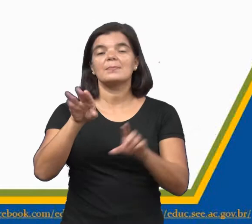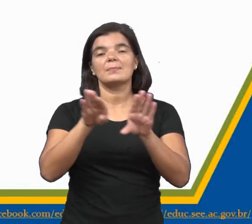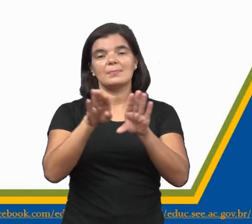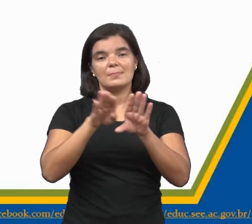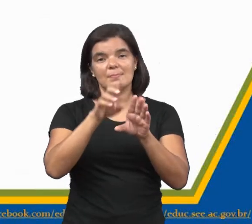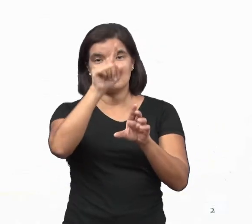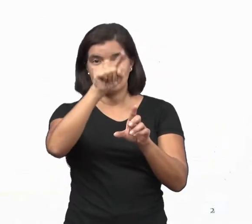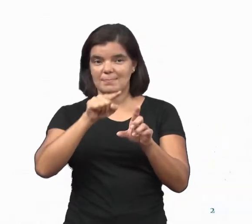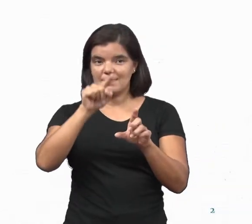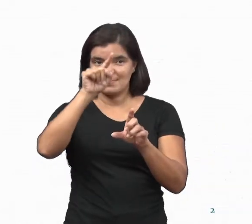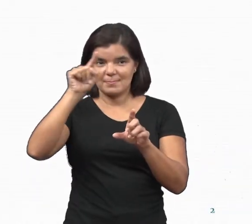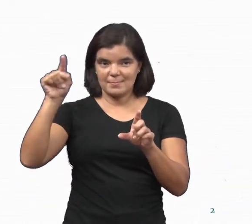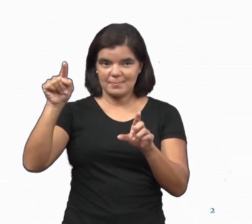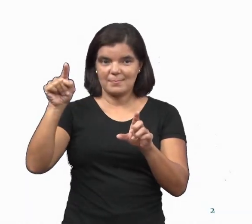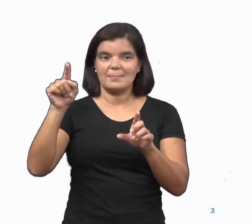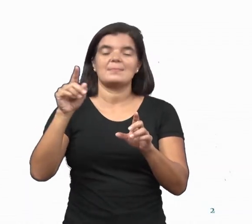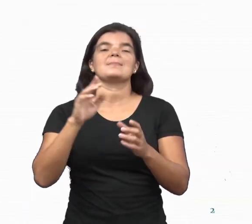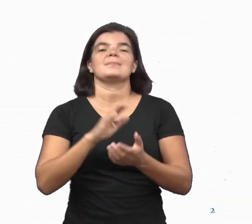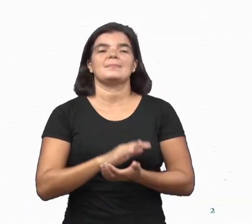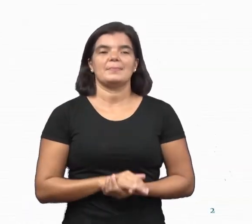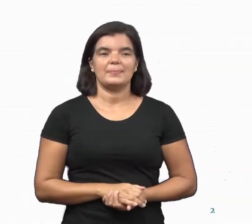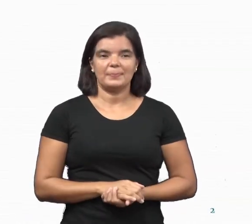inteiros.